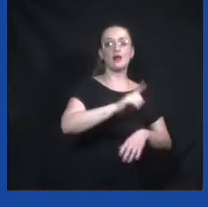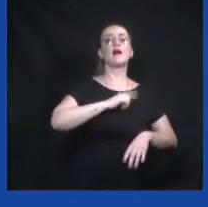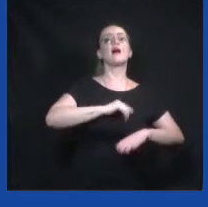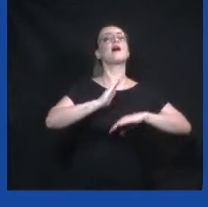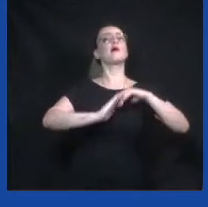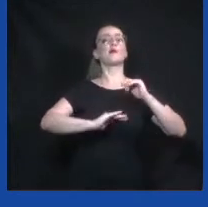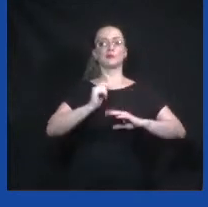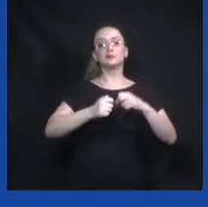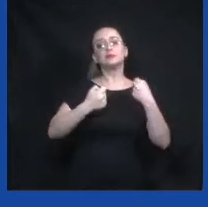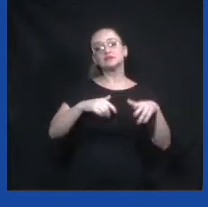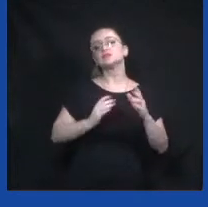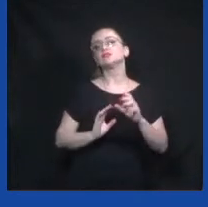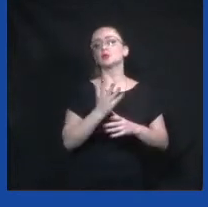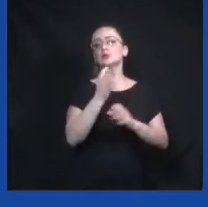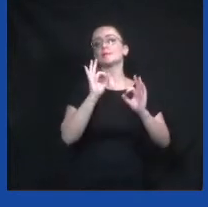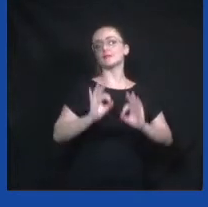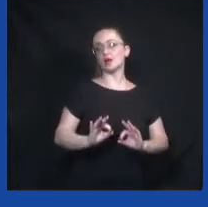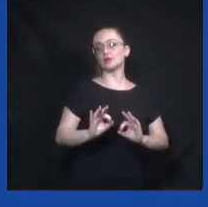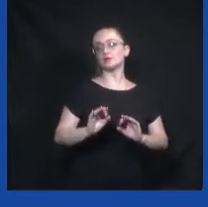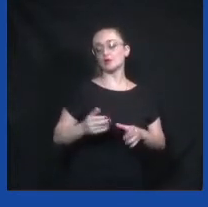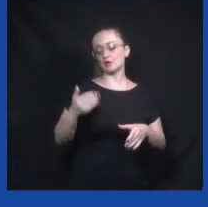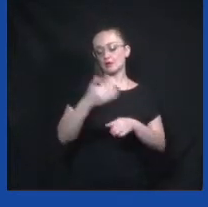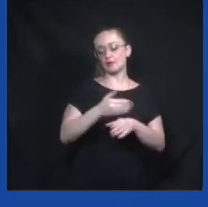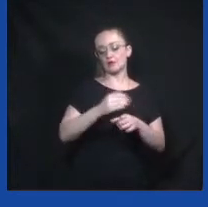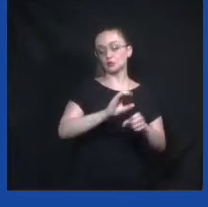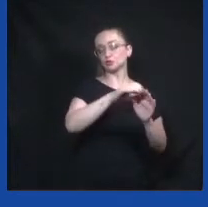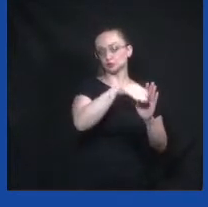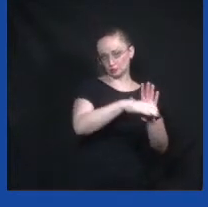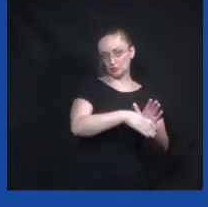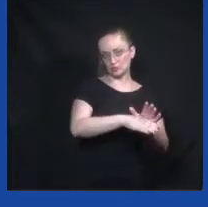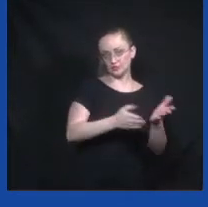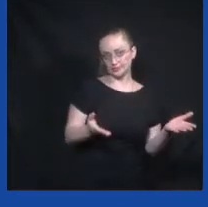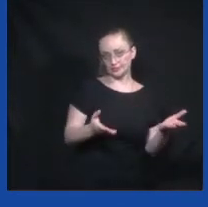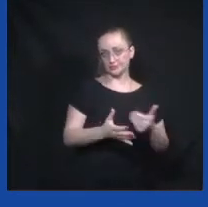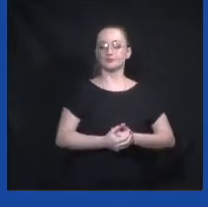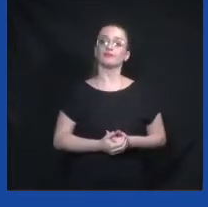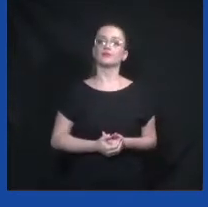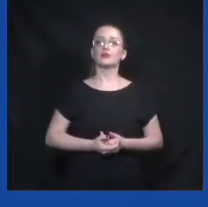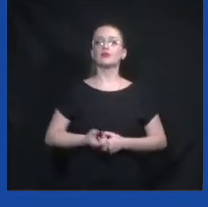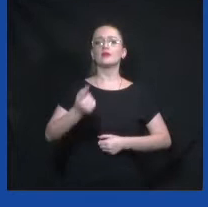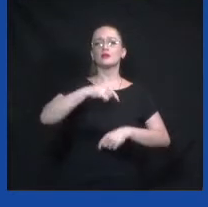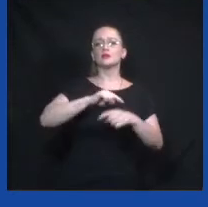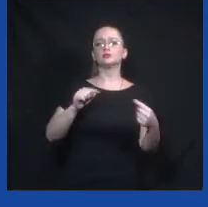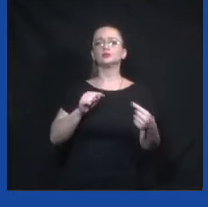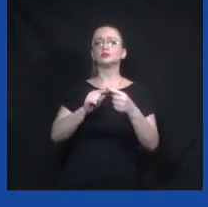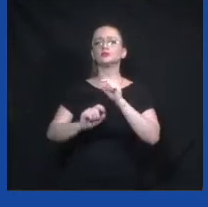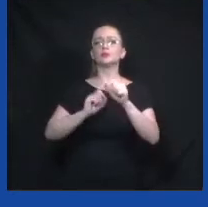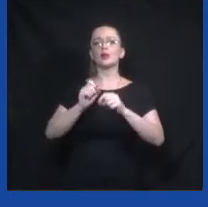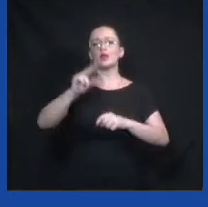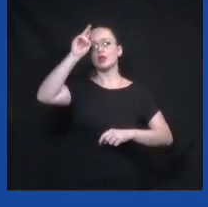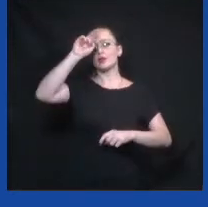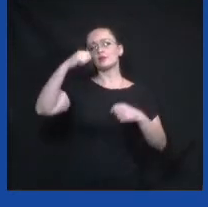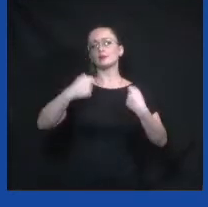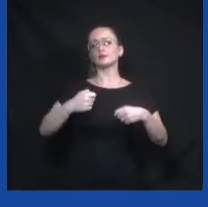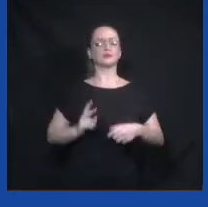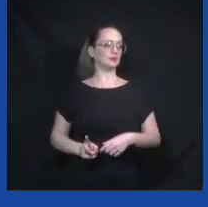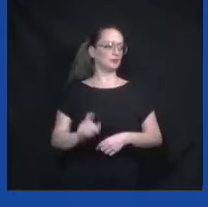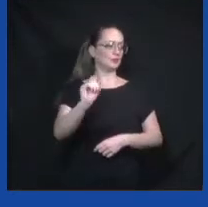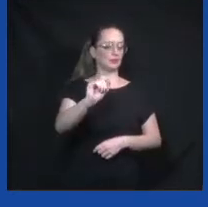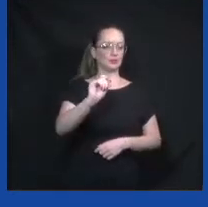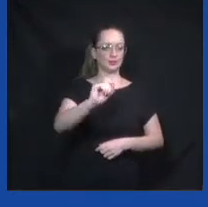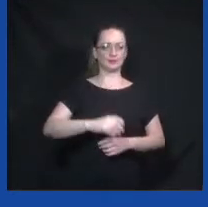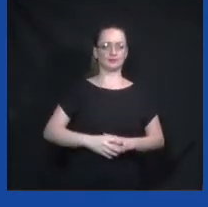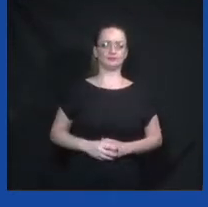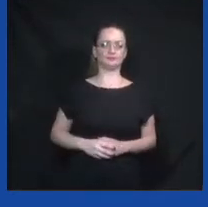deveria estar acontecendo e que faz parte do conceito. E, nesse sentido, a gente precisa lembrar sempre